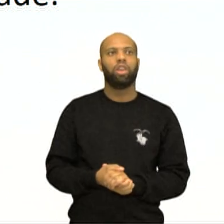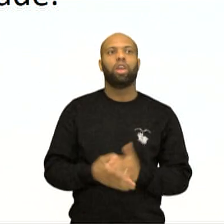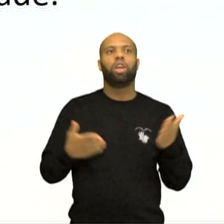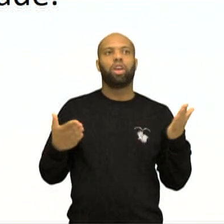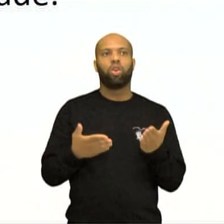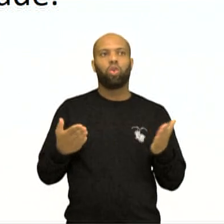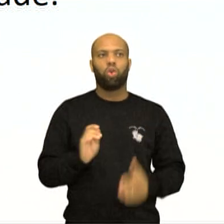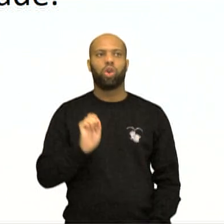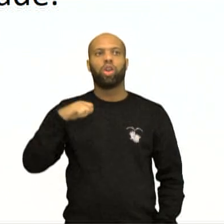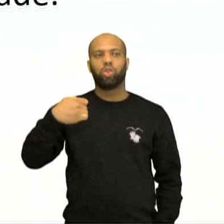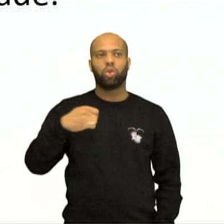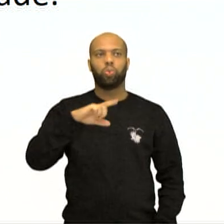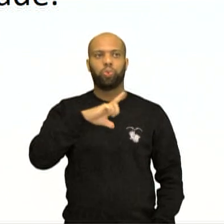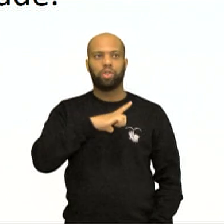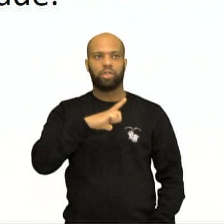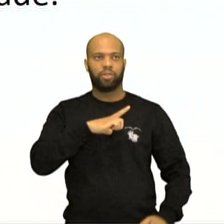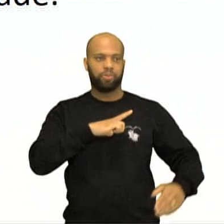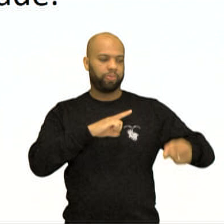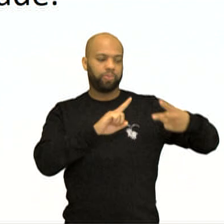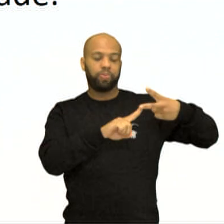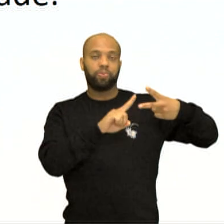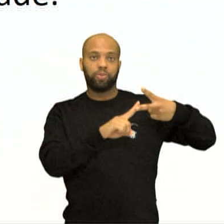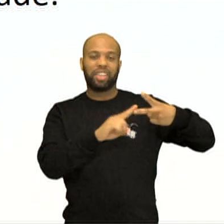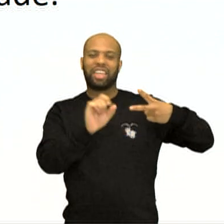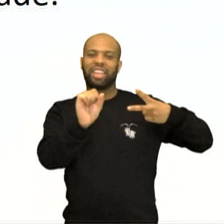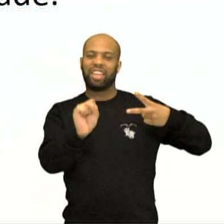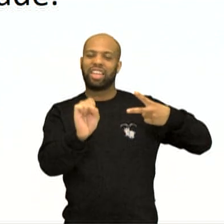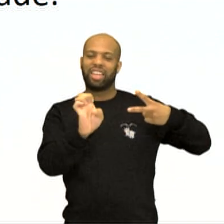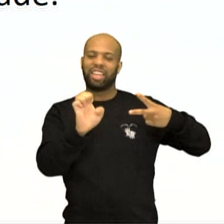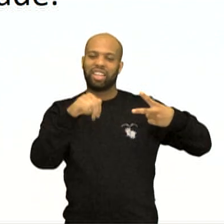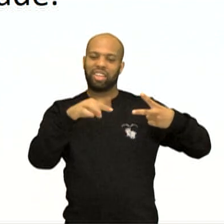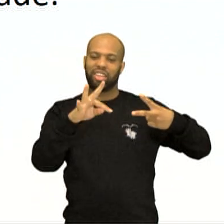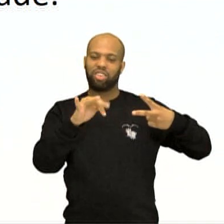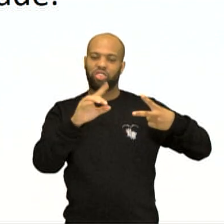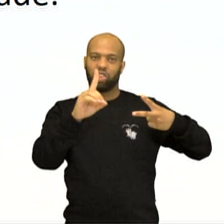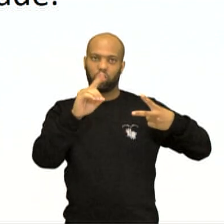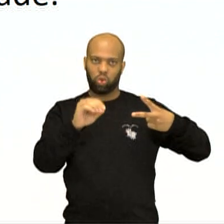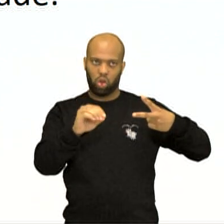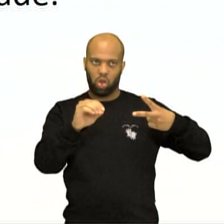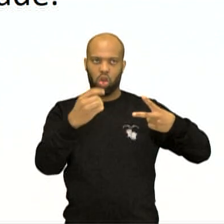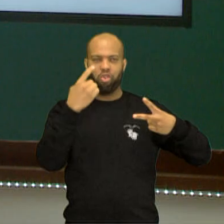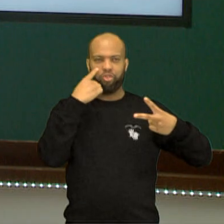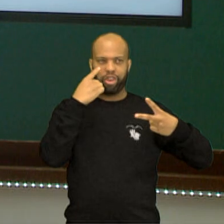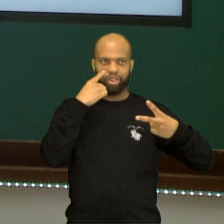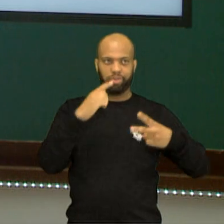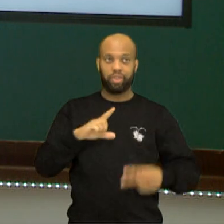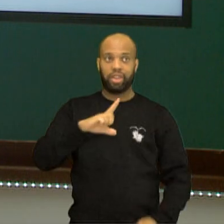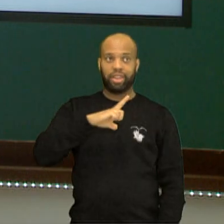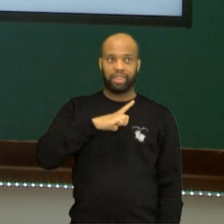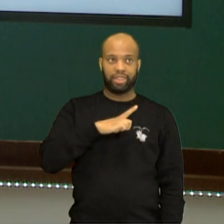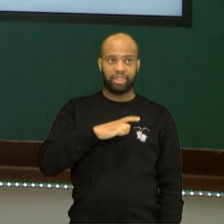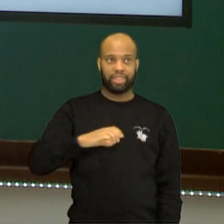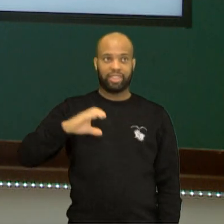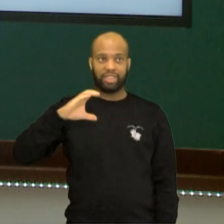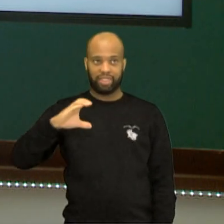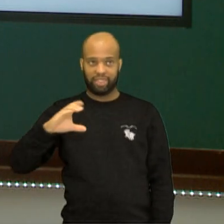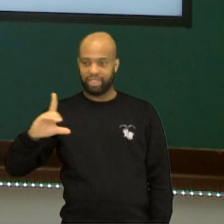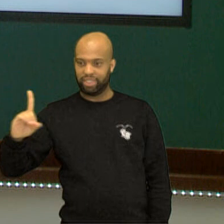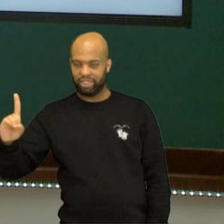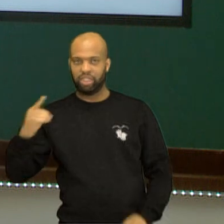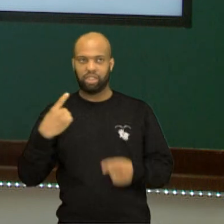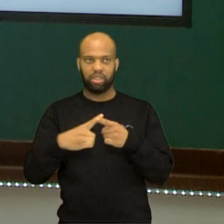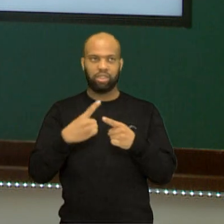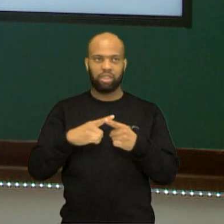relação ao sentido de movimento. Né? Quem tem o mesmo sentido de movimento? É o veículo CD, porque